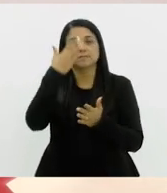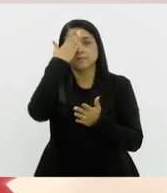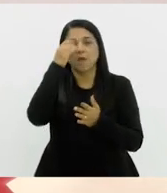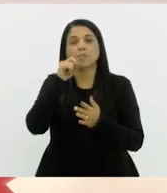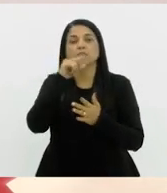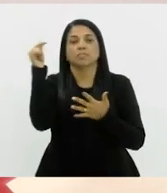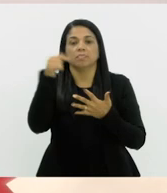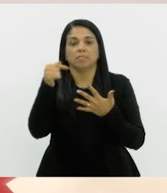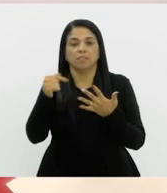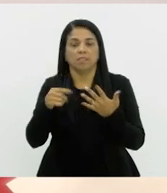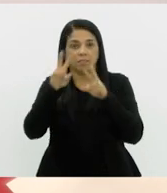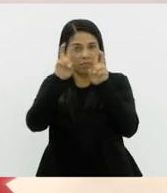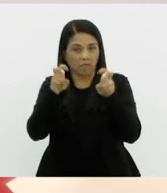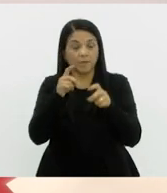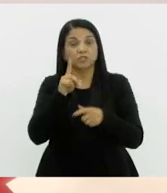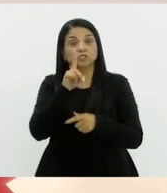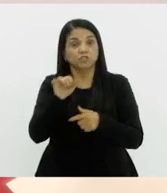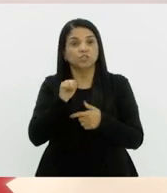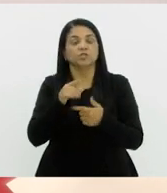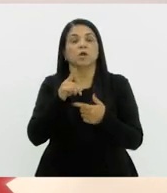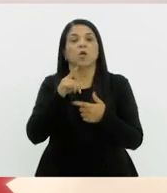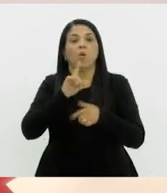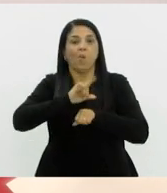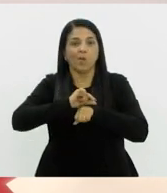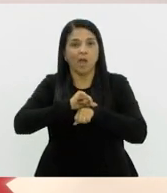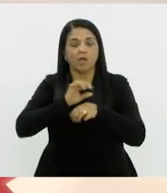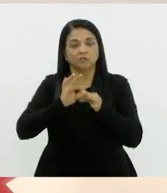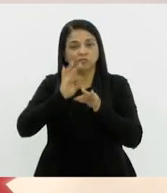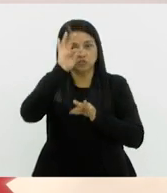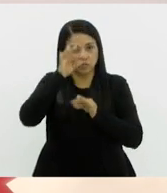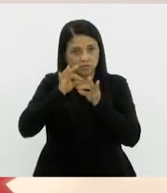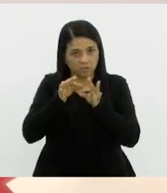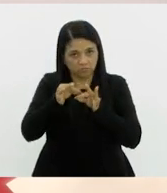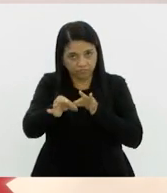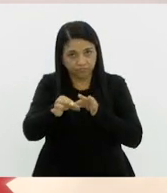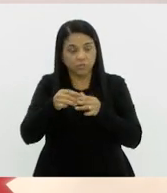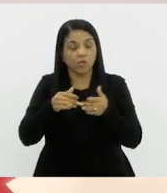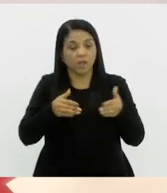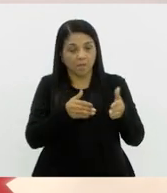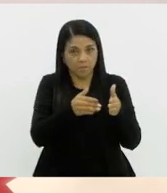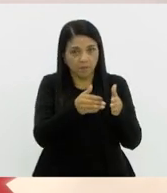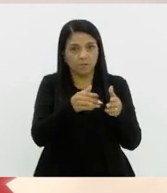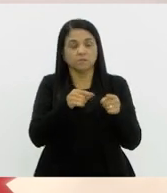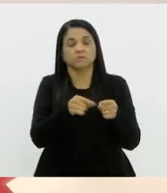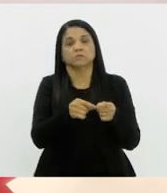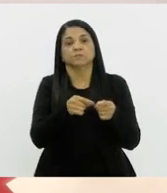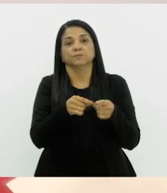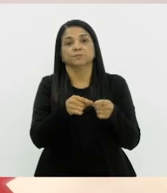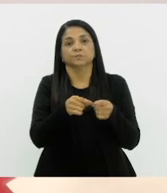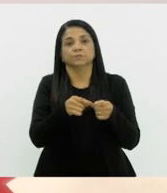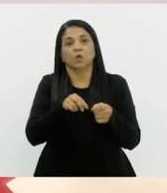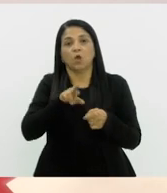repetindo, dias e horários, distância, altitude e rotas,